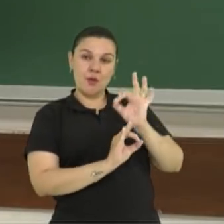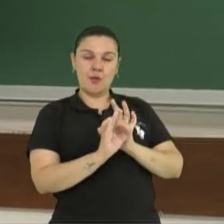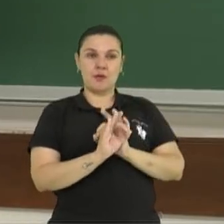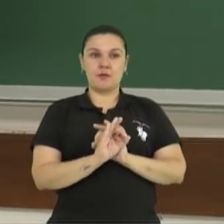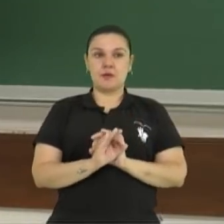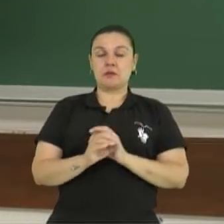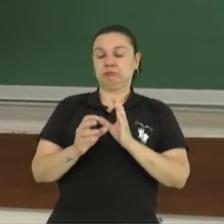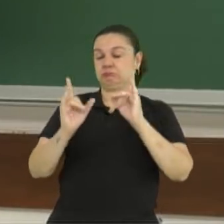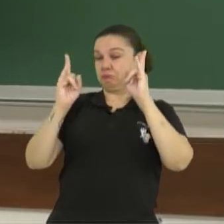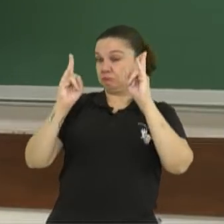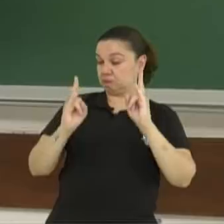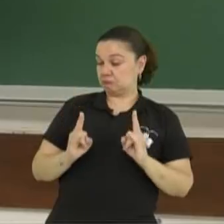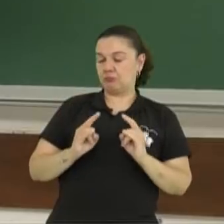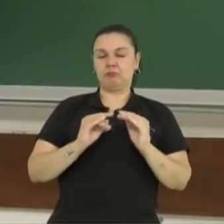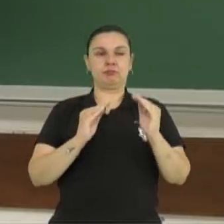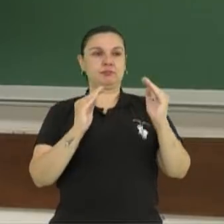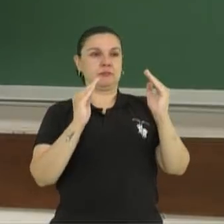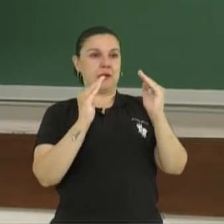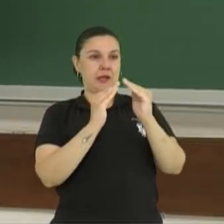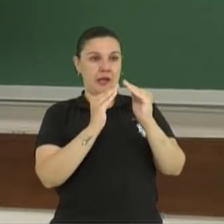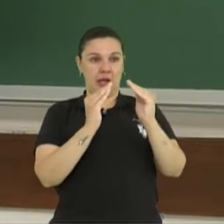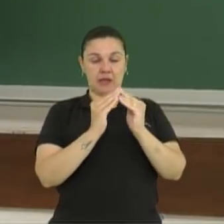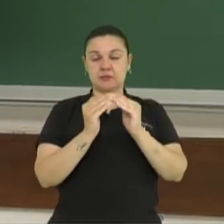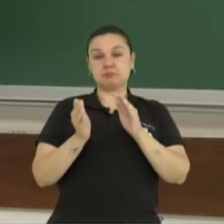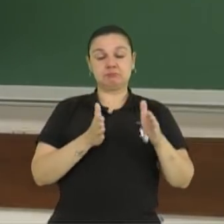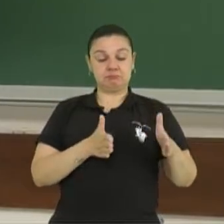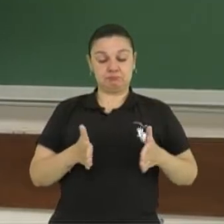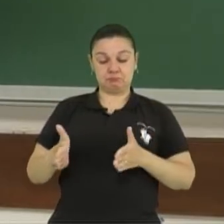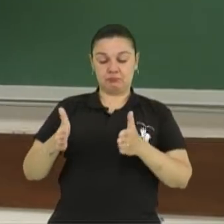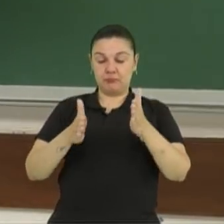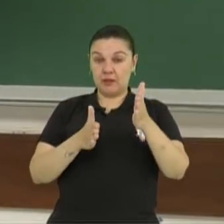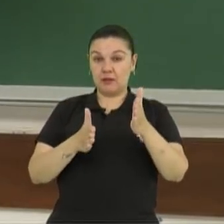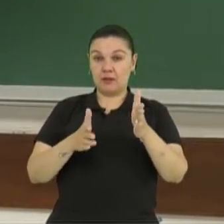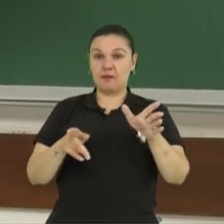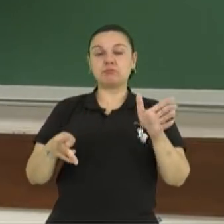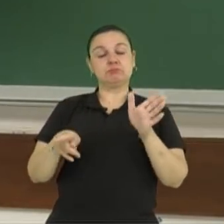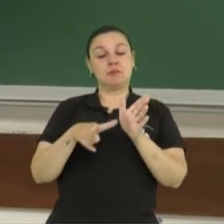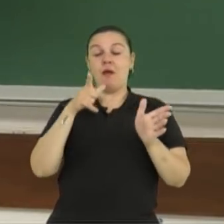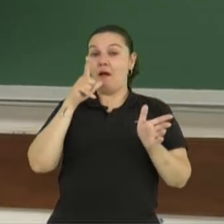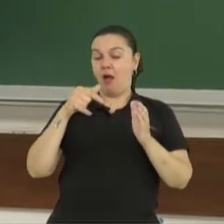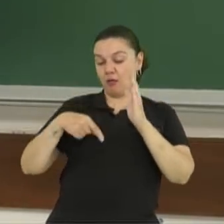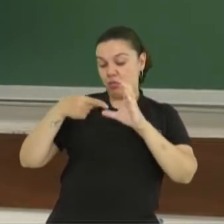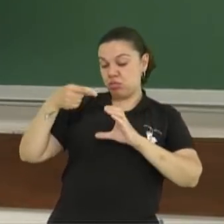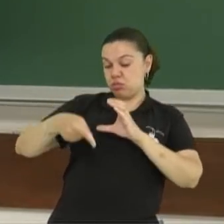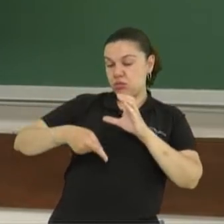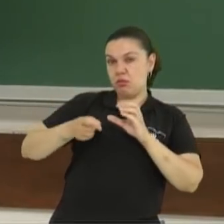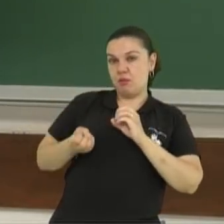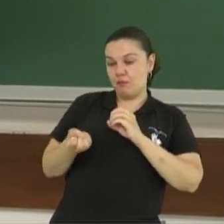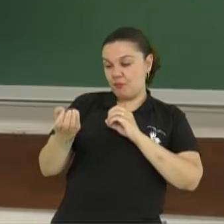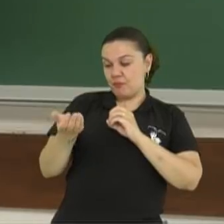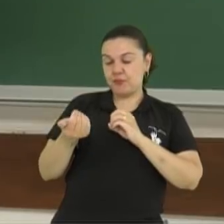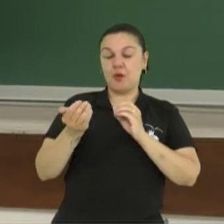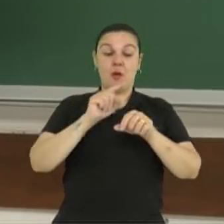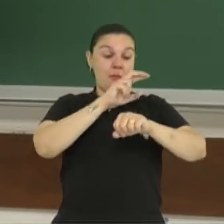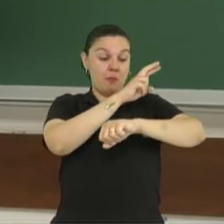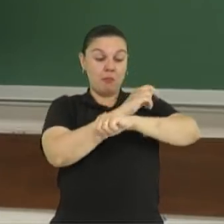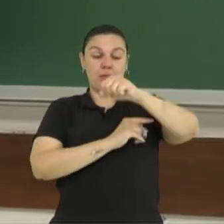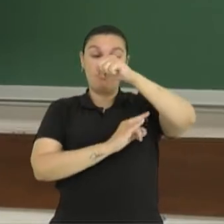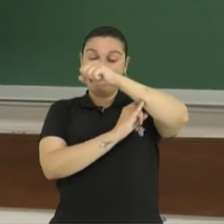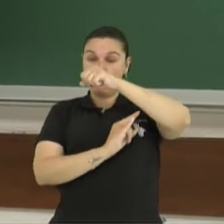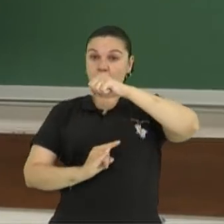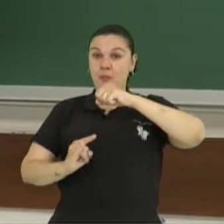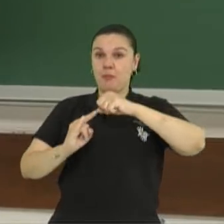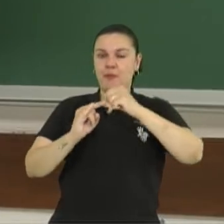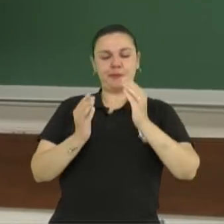de edifícios, residências, estradas, usinas hidrelétricas, pontes, navios,